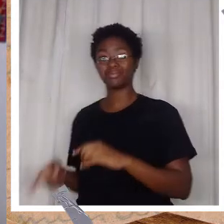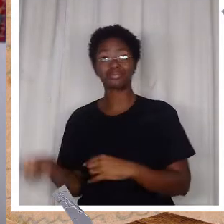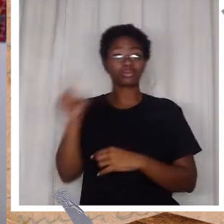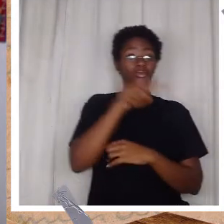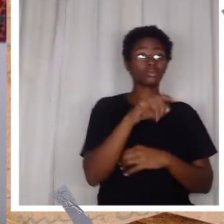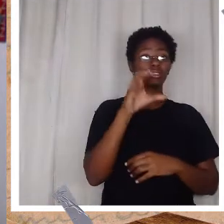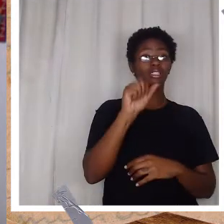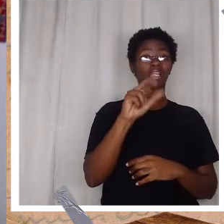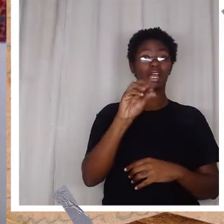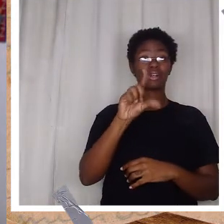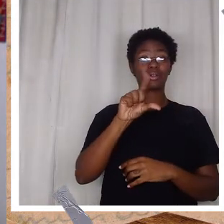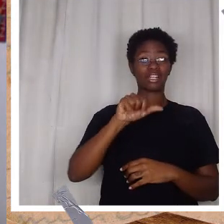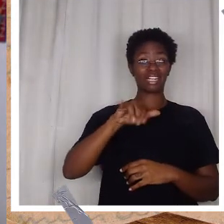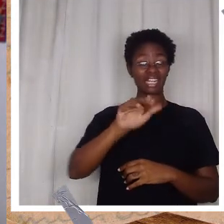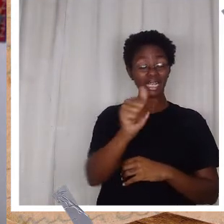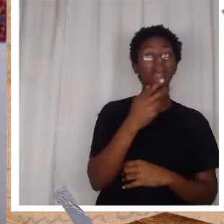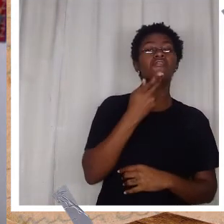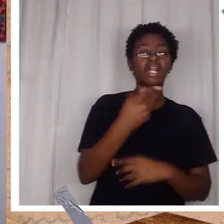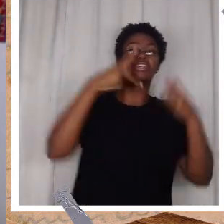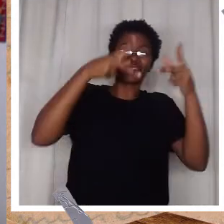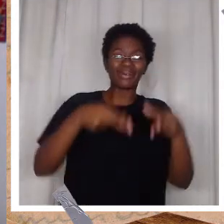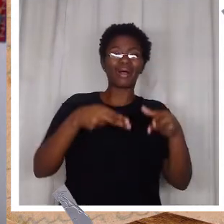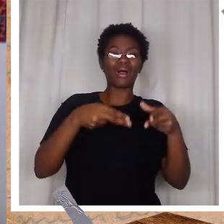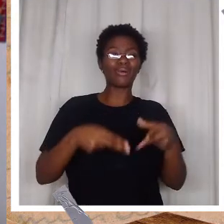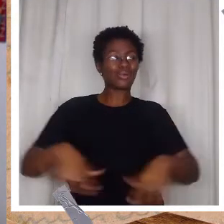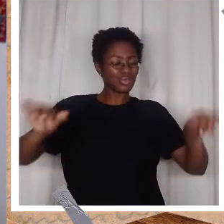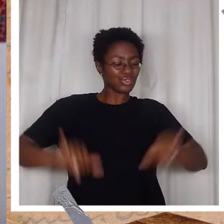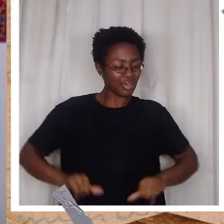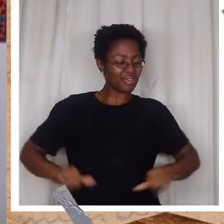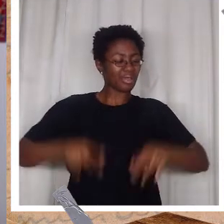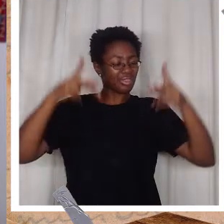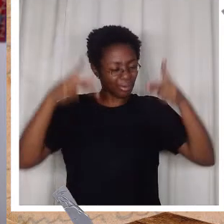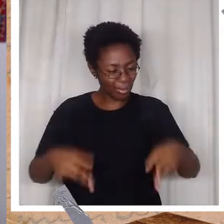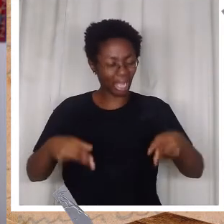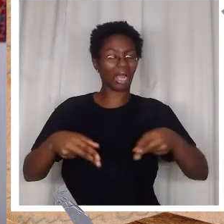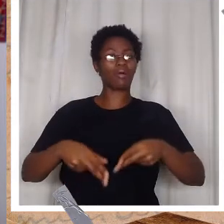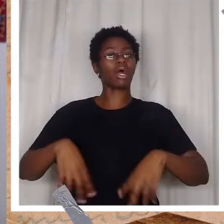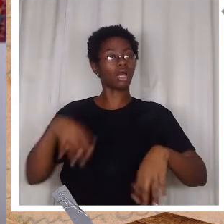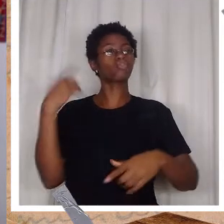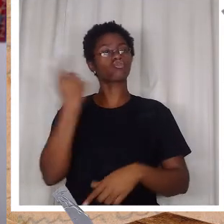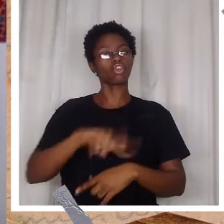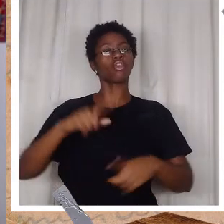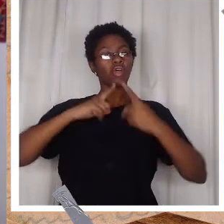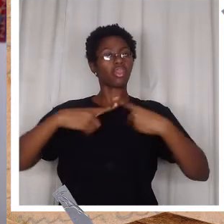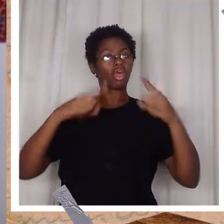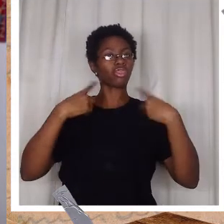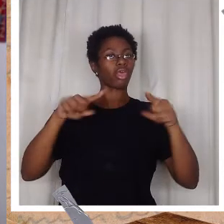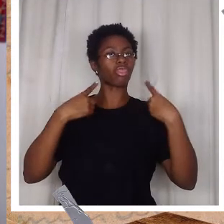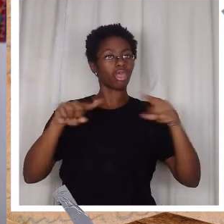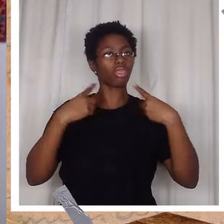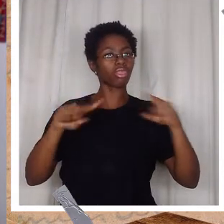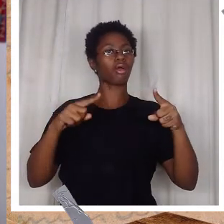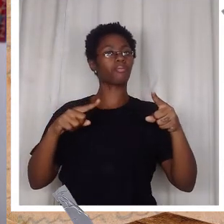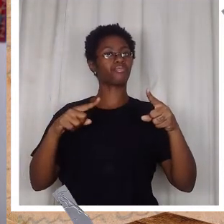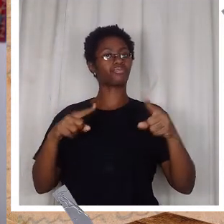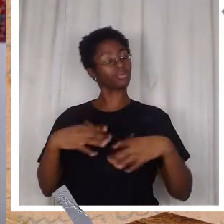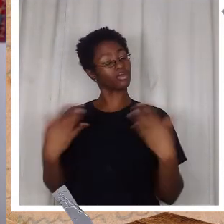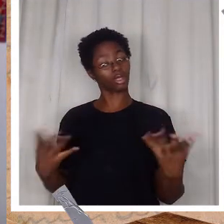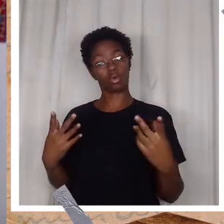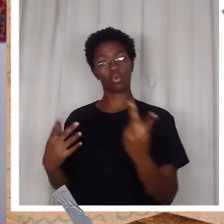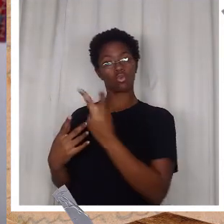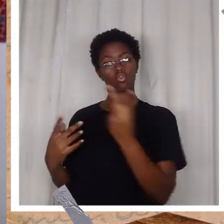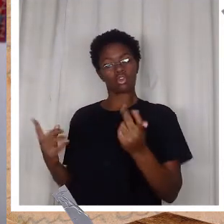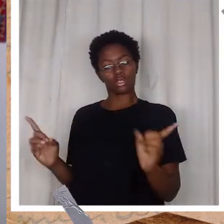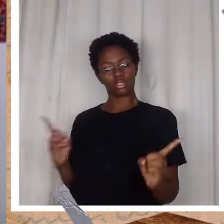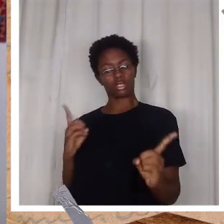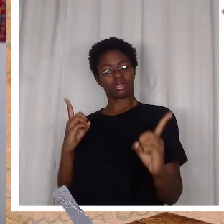especulação, o mesmo tipo de sofrimento, a mesma exploração, ela retoma essa denúncia no Quarto de Despejo. Eles se encontram